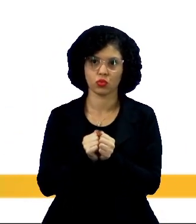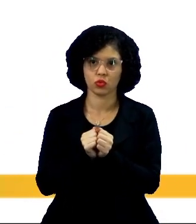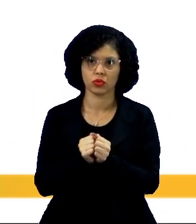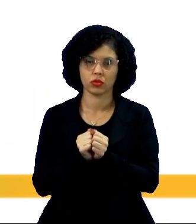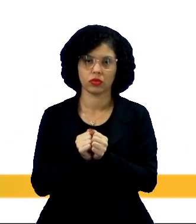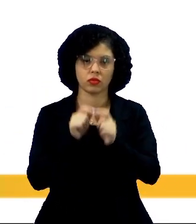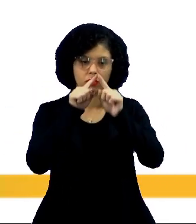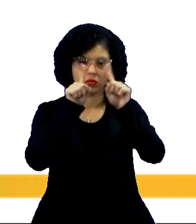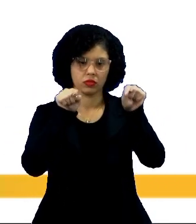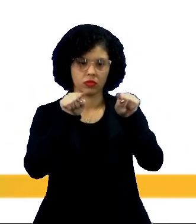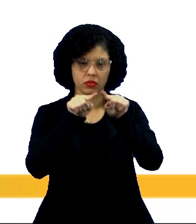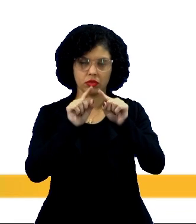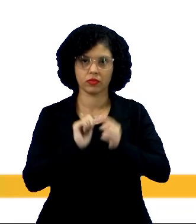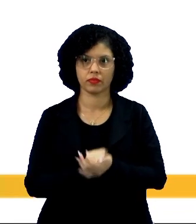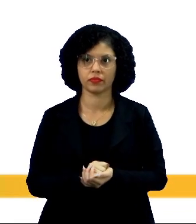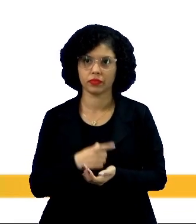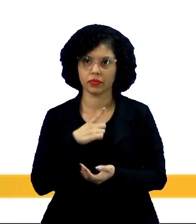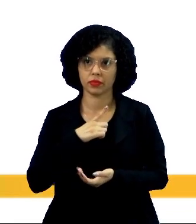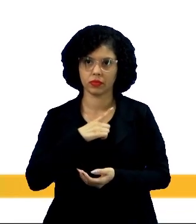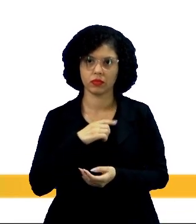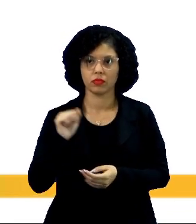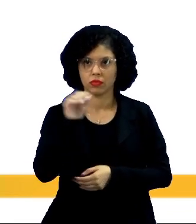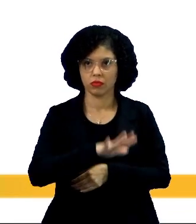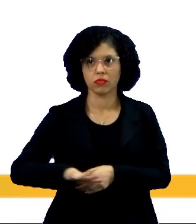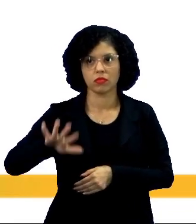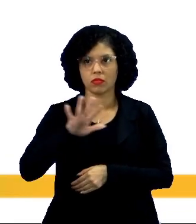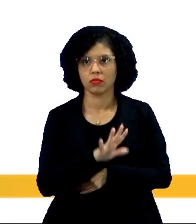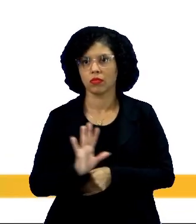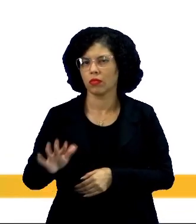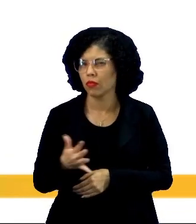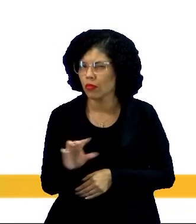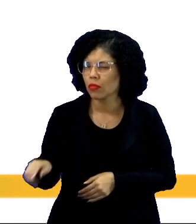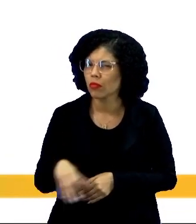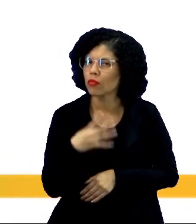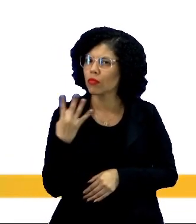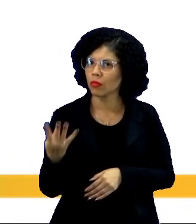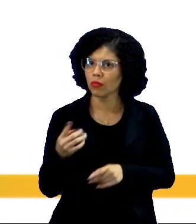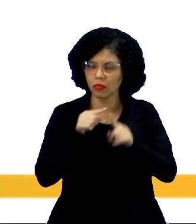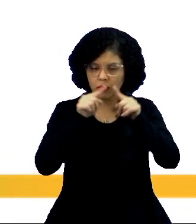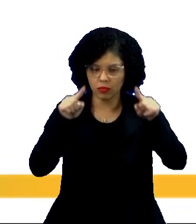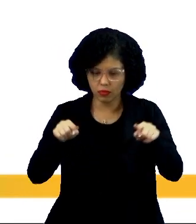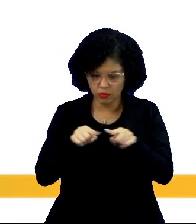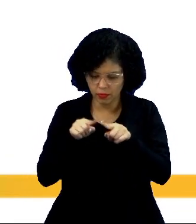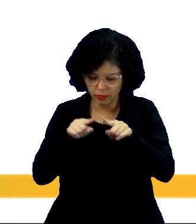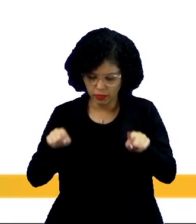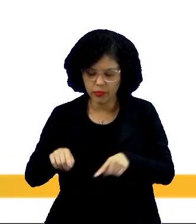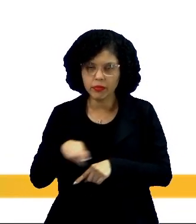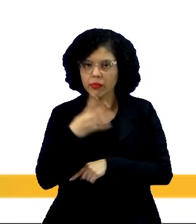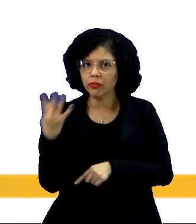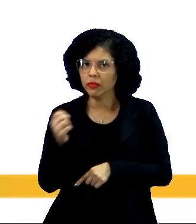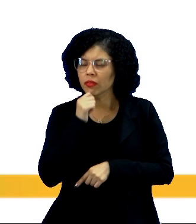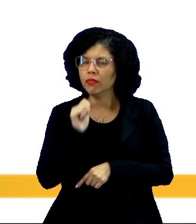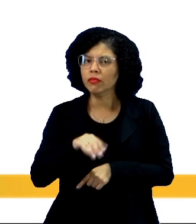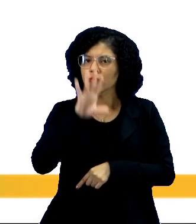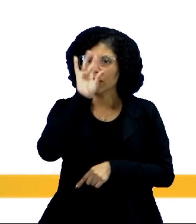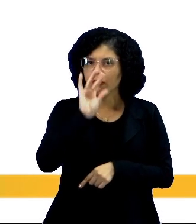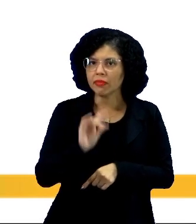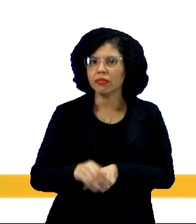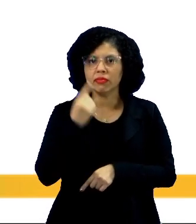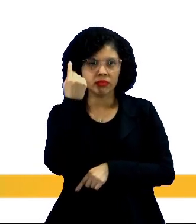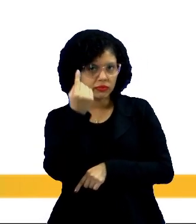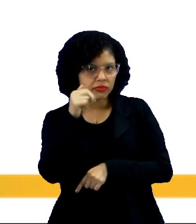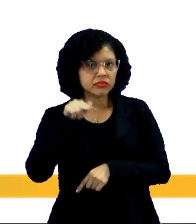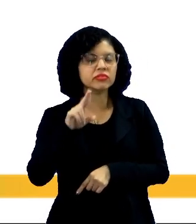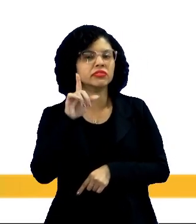malha quadriculada, a sua área será equivalente à quantidade de quadrinhos, se cada quadrinho for